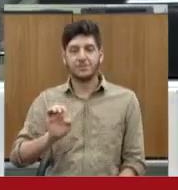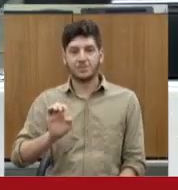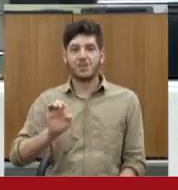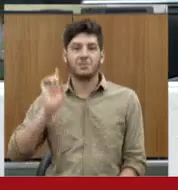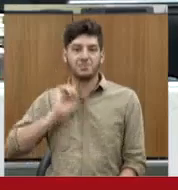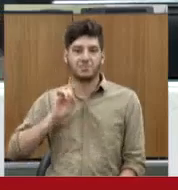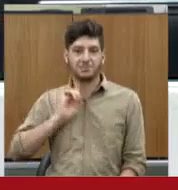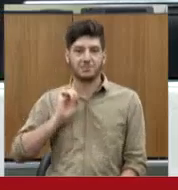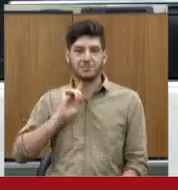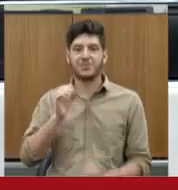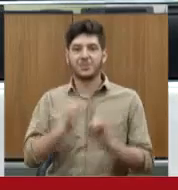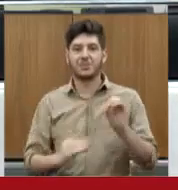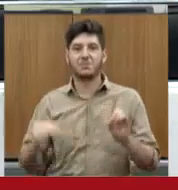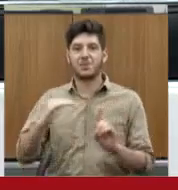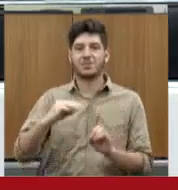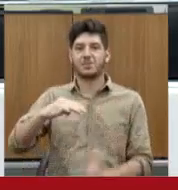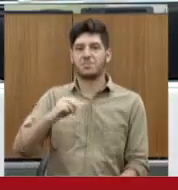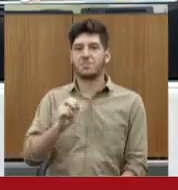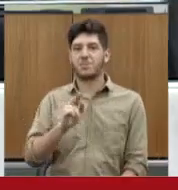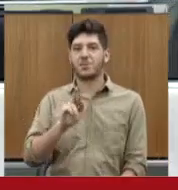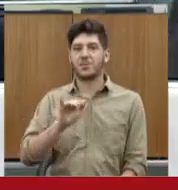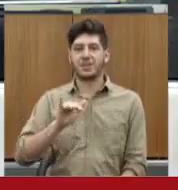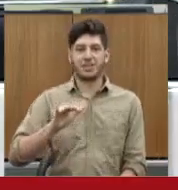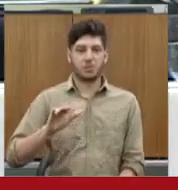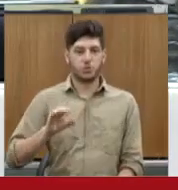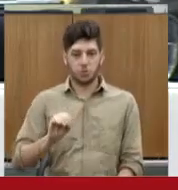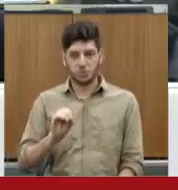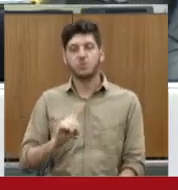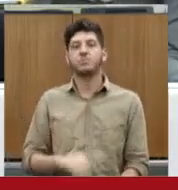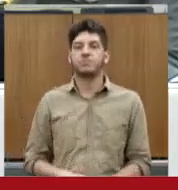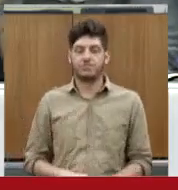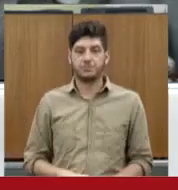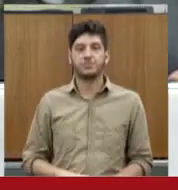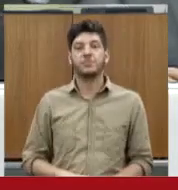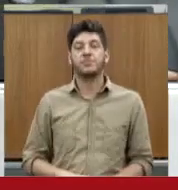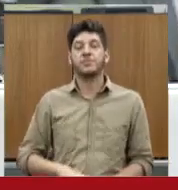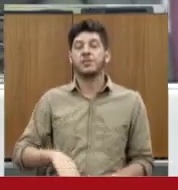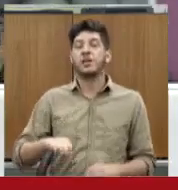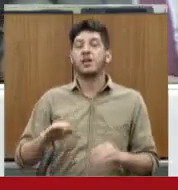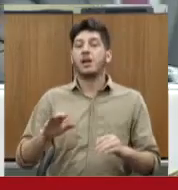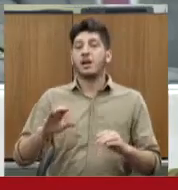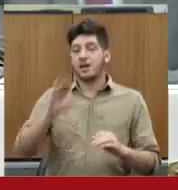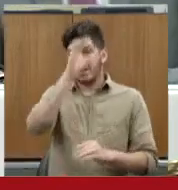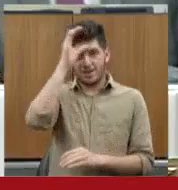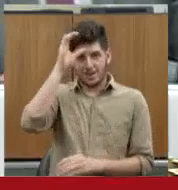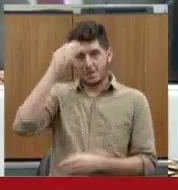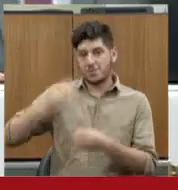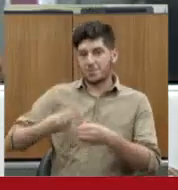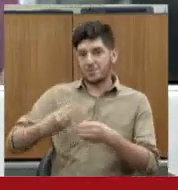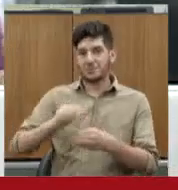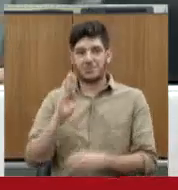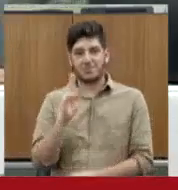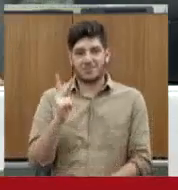Torres Soares. Excelentíssimo senhor presidente da Câmara Municipal de Belo Horizonte, vereador Gabriel Azevedo.